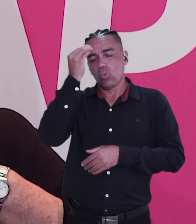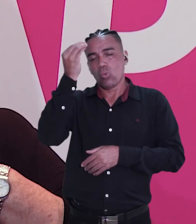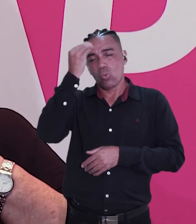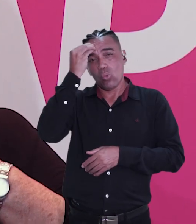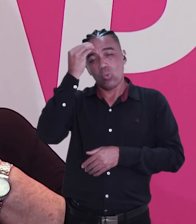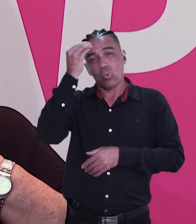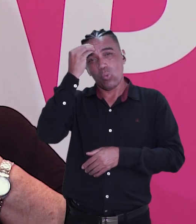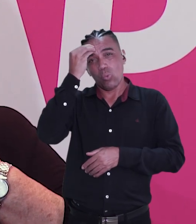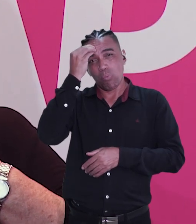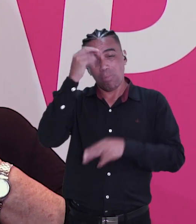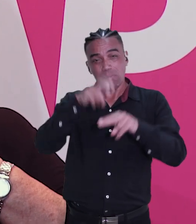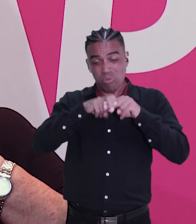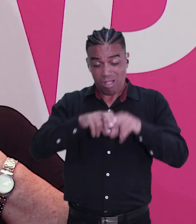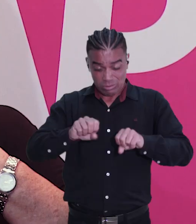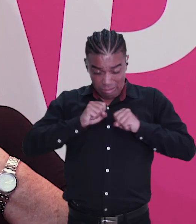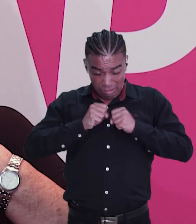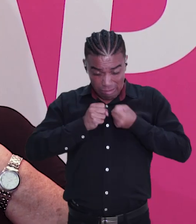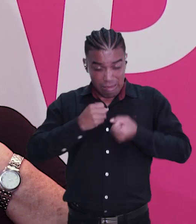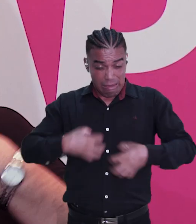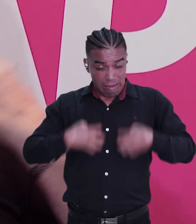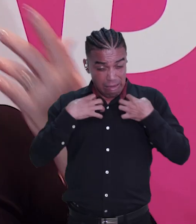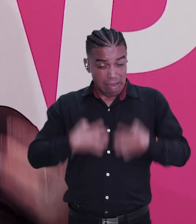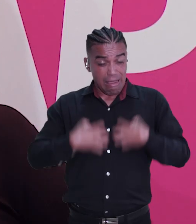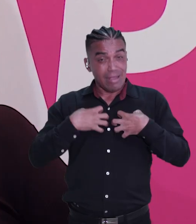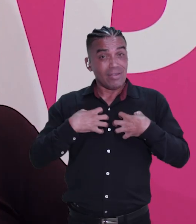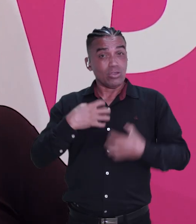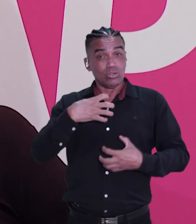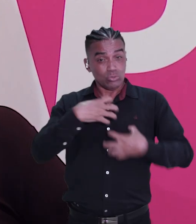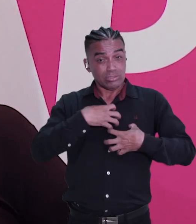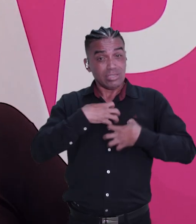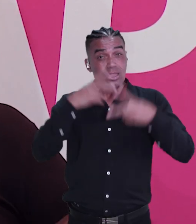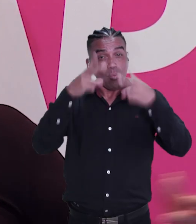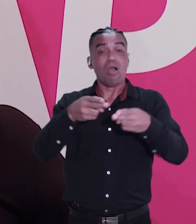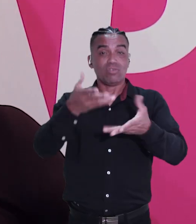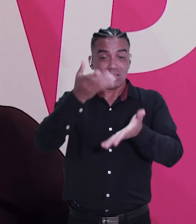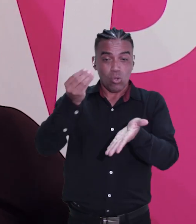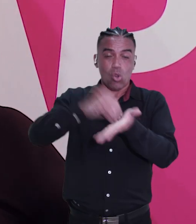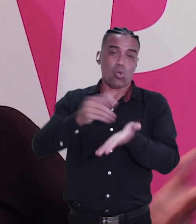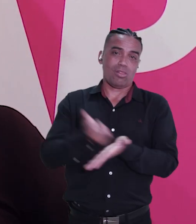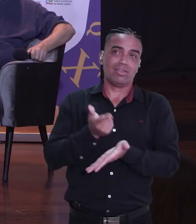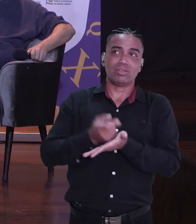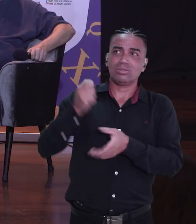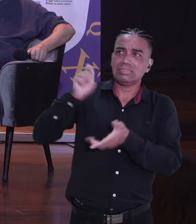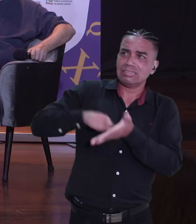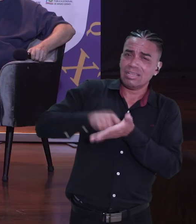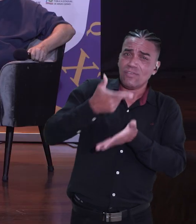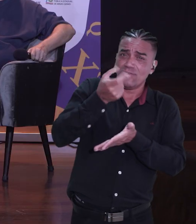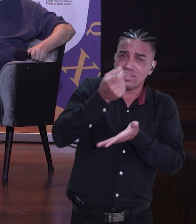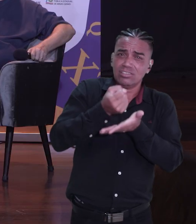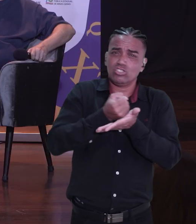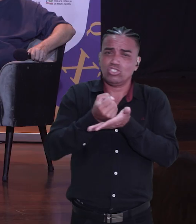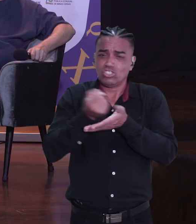muito grande de ter raiva, e eu sinto exatamente o que você falou. Então, por causa disso, é um livro que, escrito há